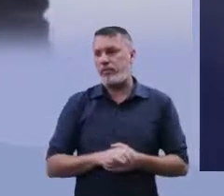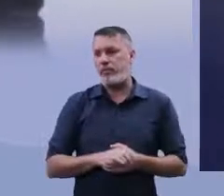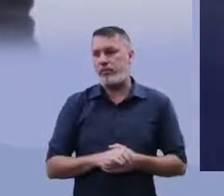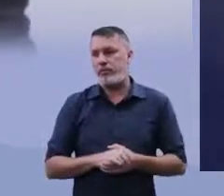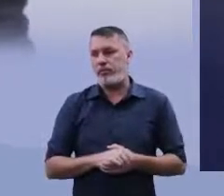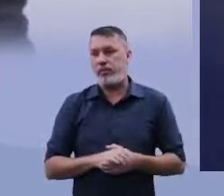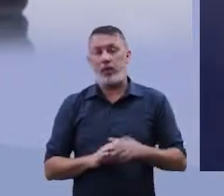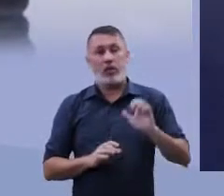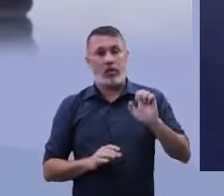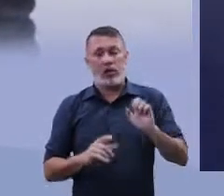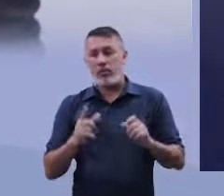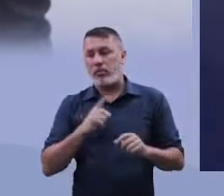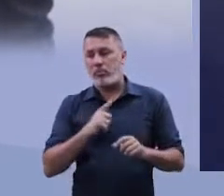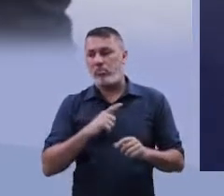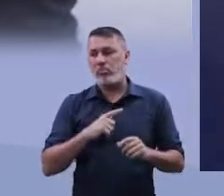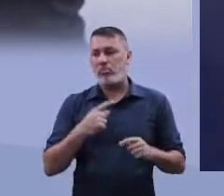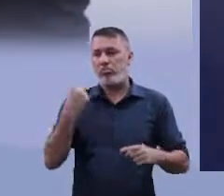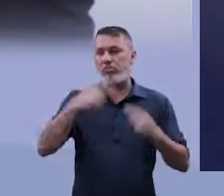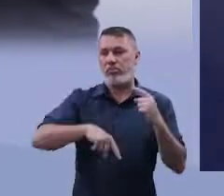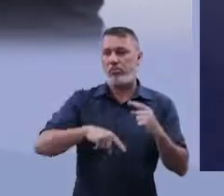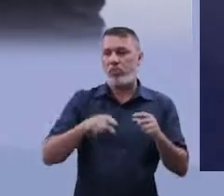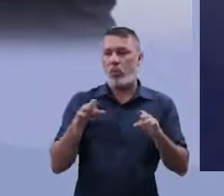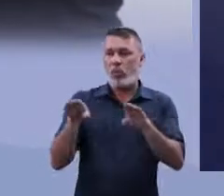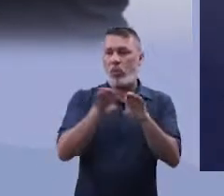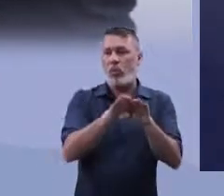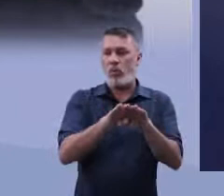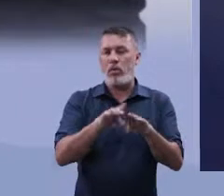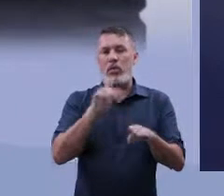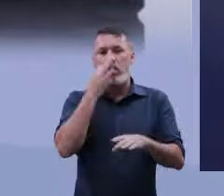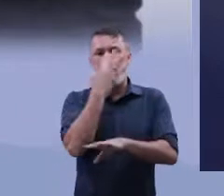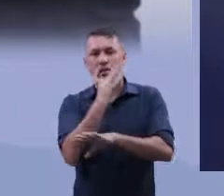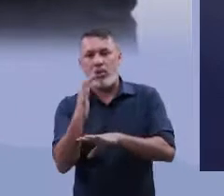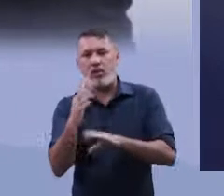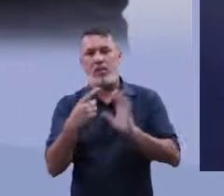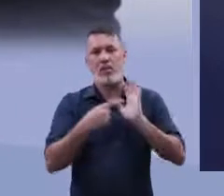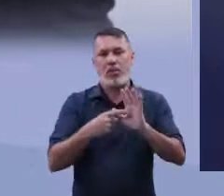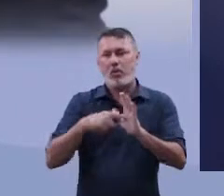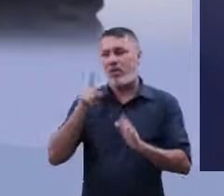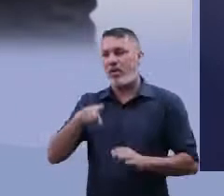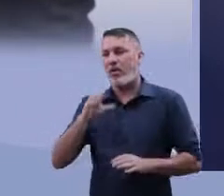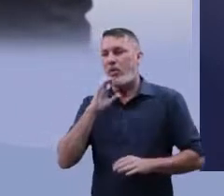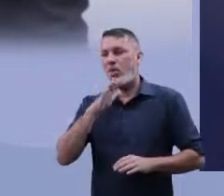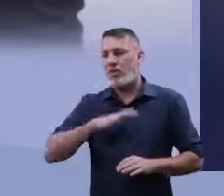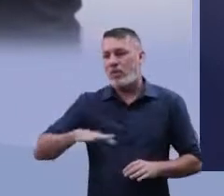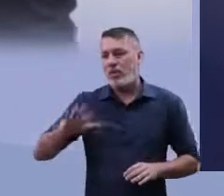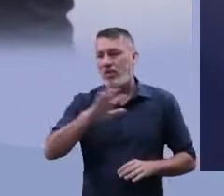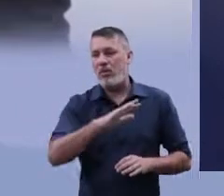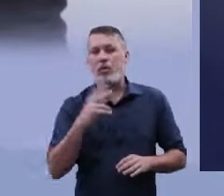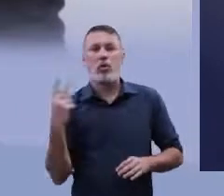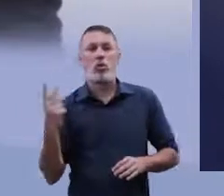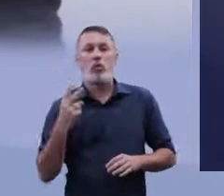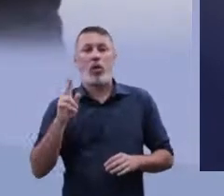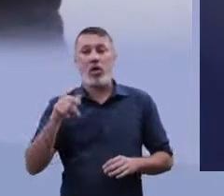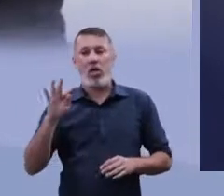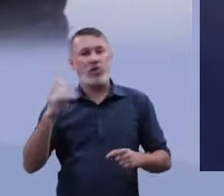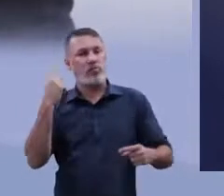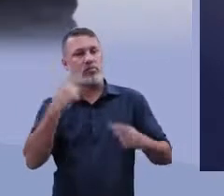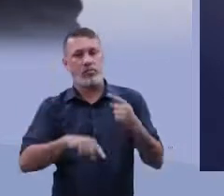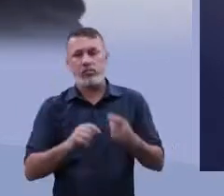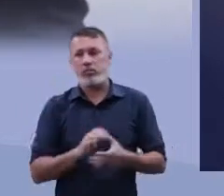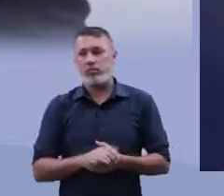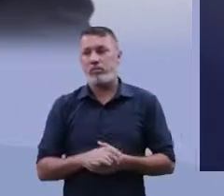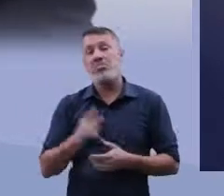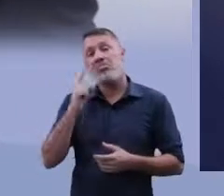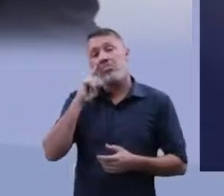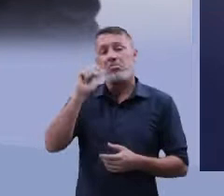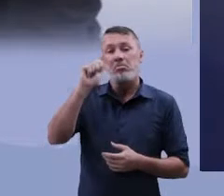objetos. E refutam-se mutuamente quanto à natureza do nosso conhecimento e são ambas recusadas por Kant.